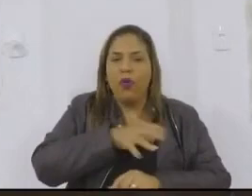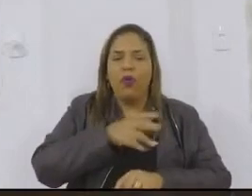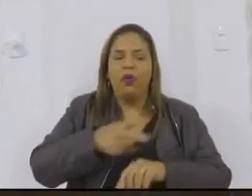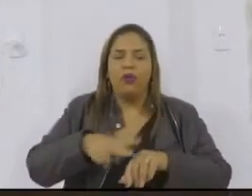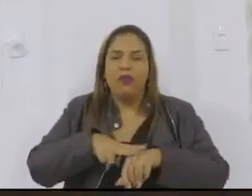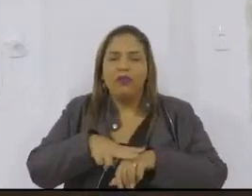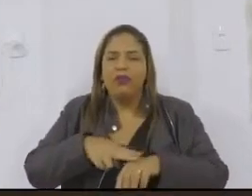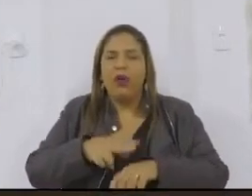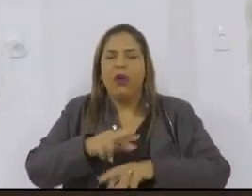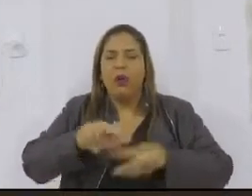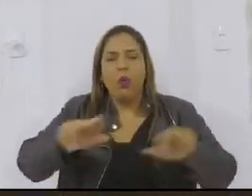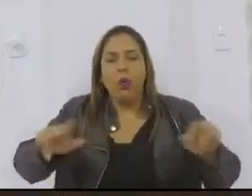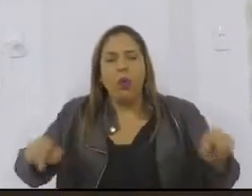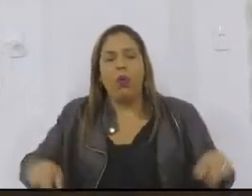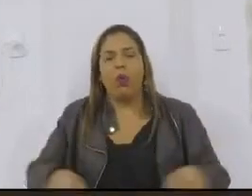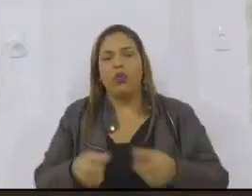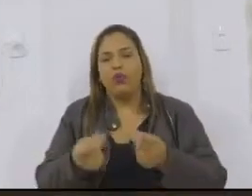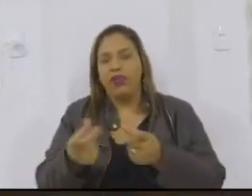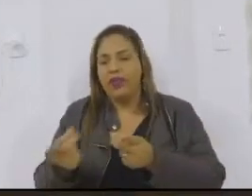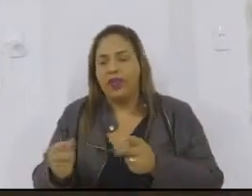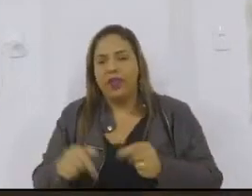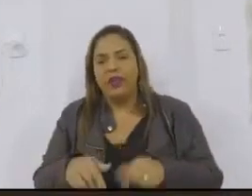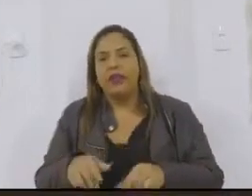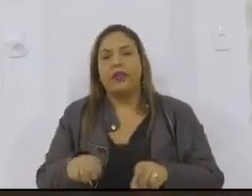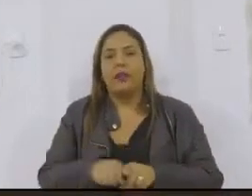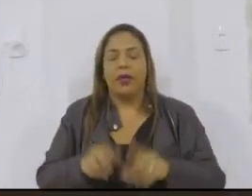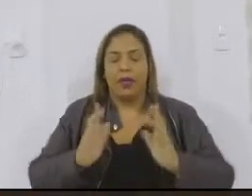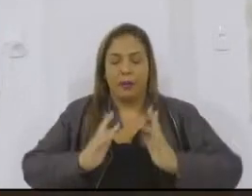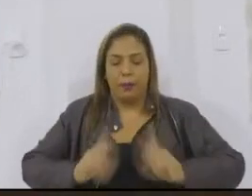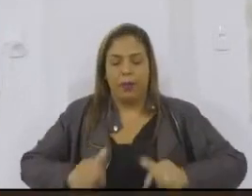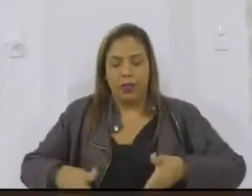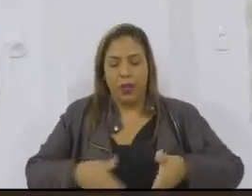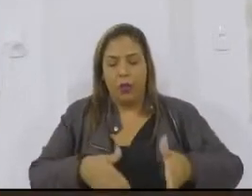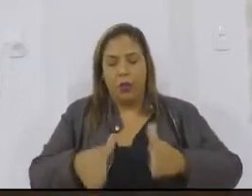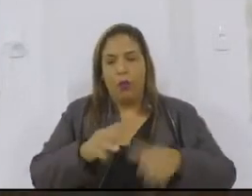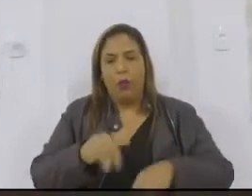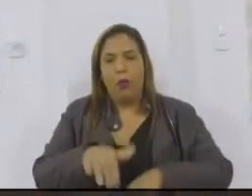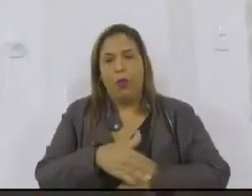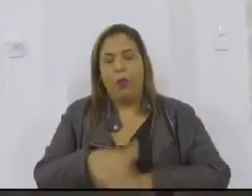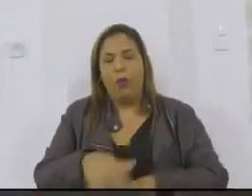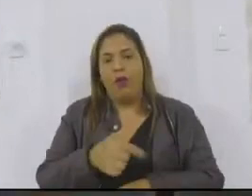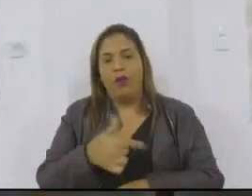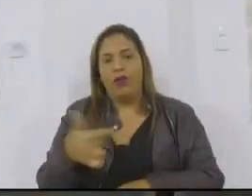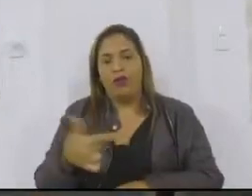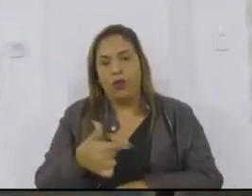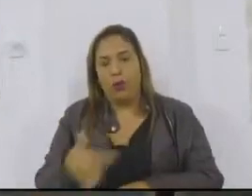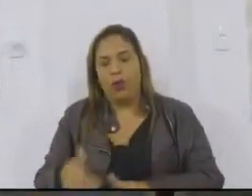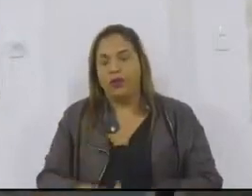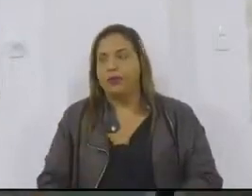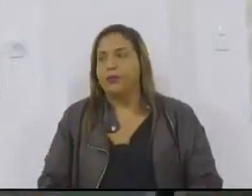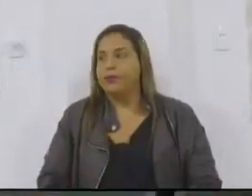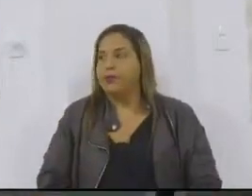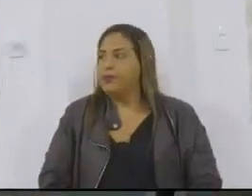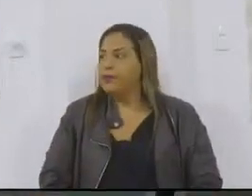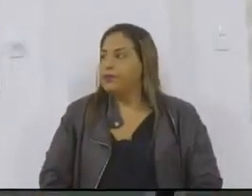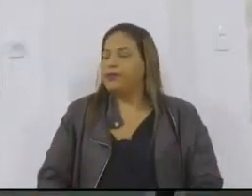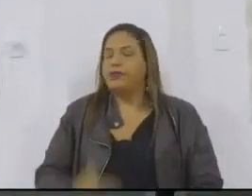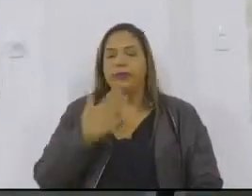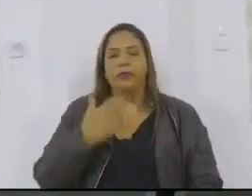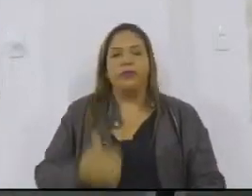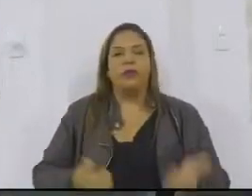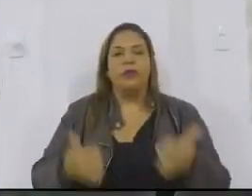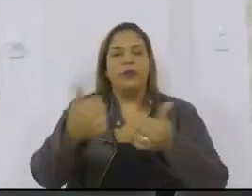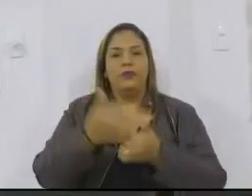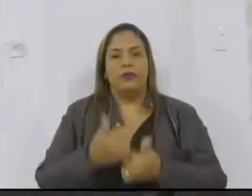do córrego na rua 22 da ampliação. Em discussão, peço a palavra, peço ao vice-presidente que assuma a presidência